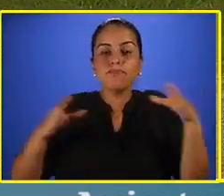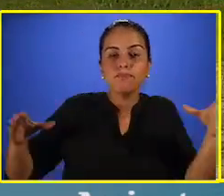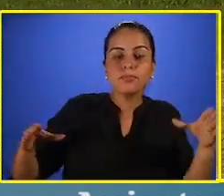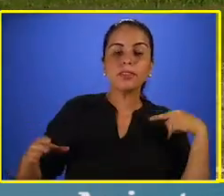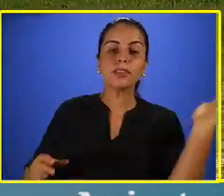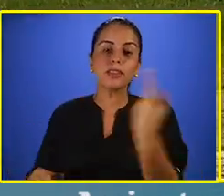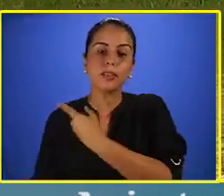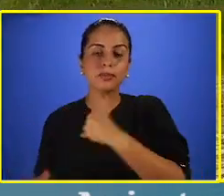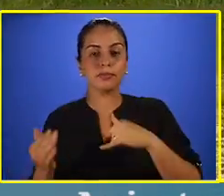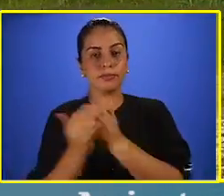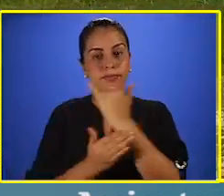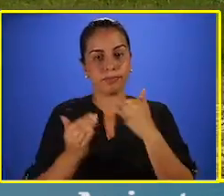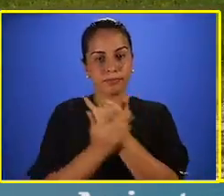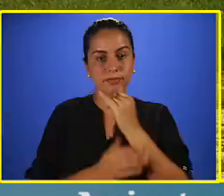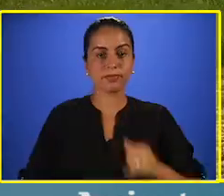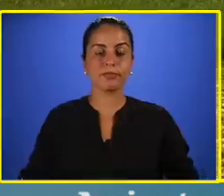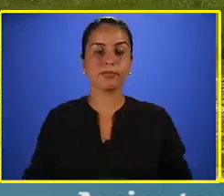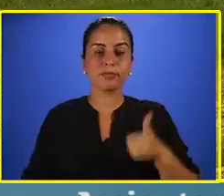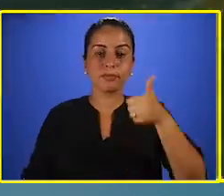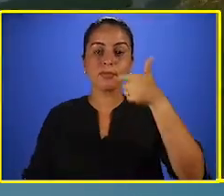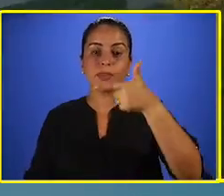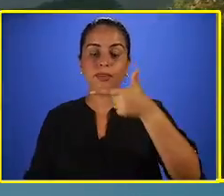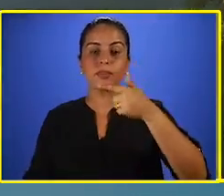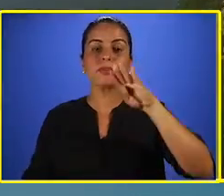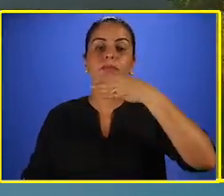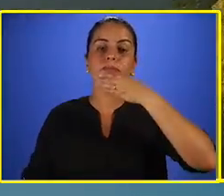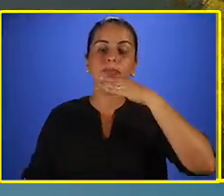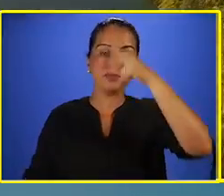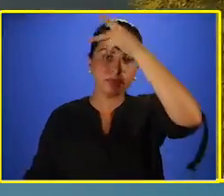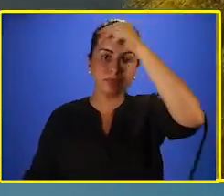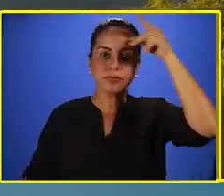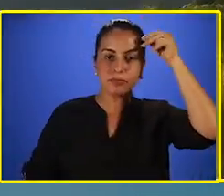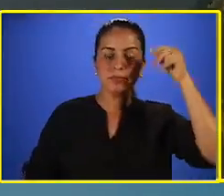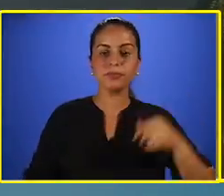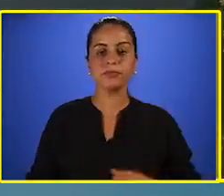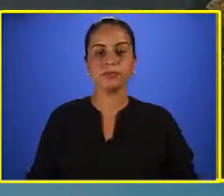suficientes para resolver os graves problemas da cidade. 12. Mangabeira. Prefeito.